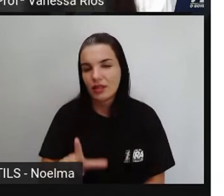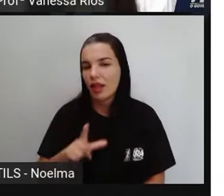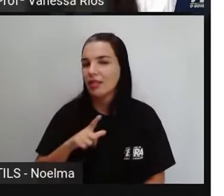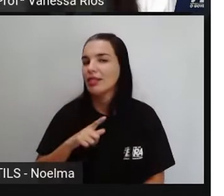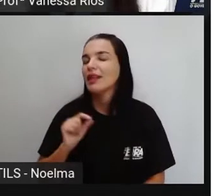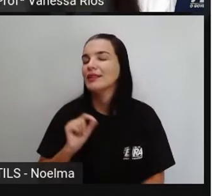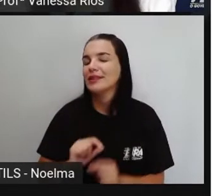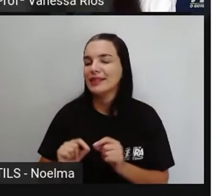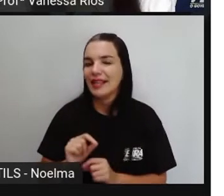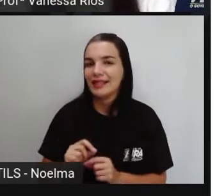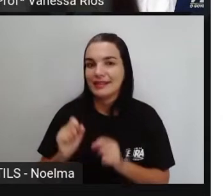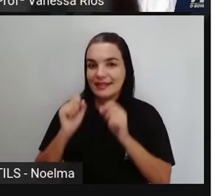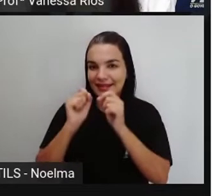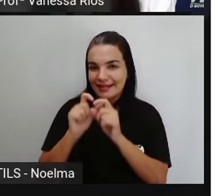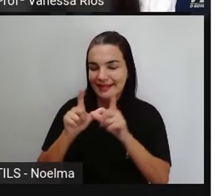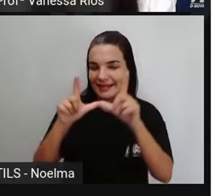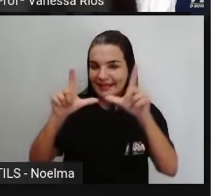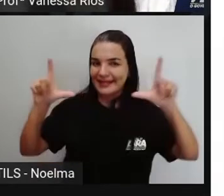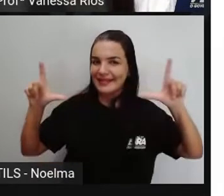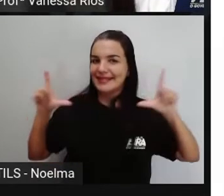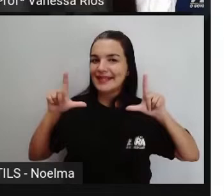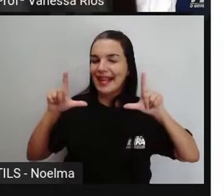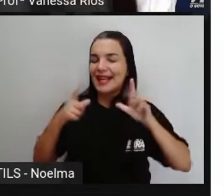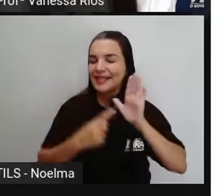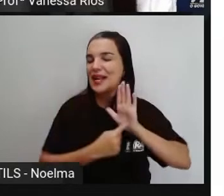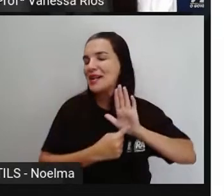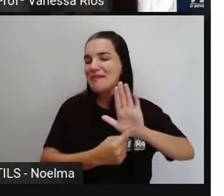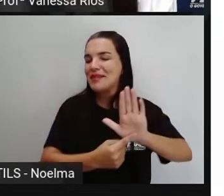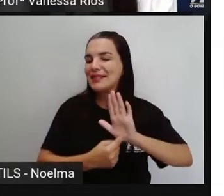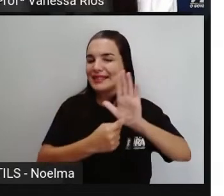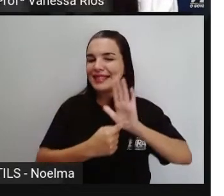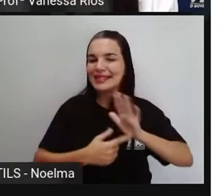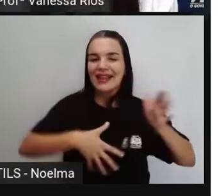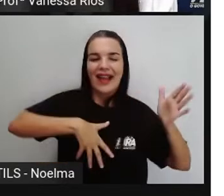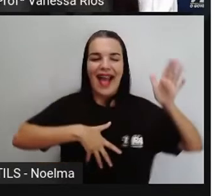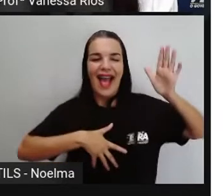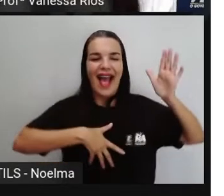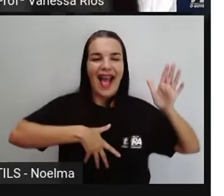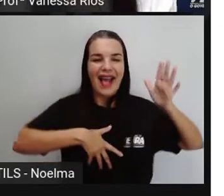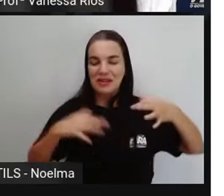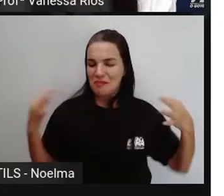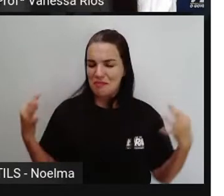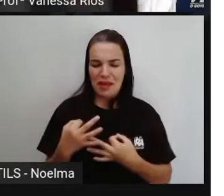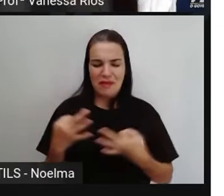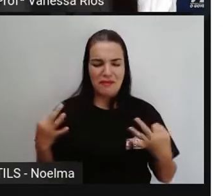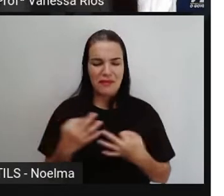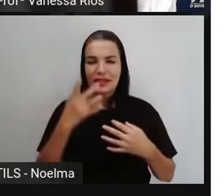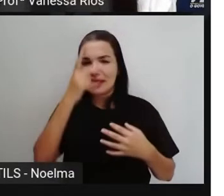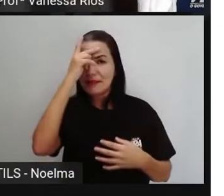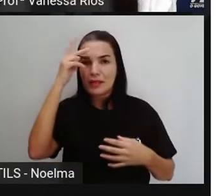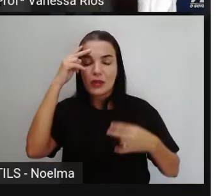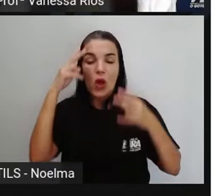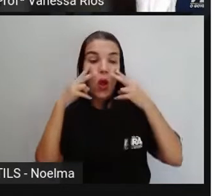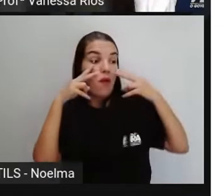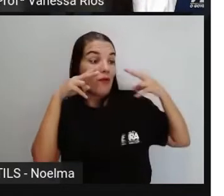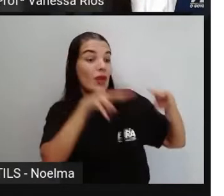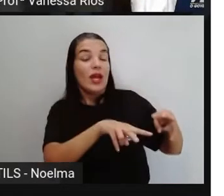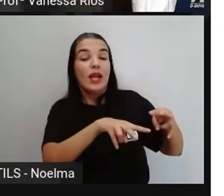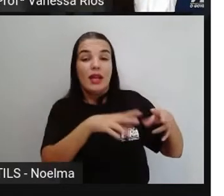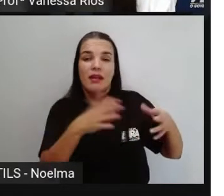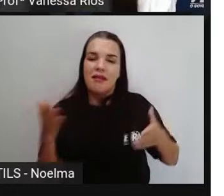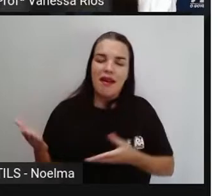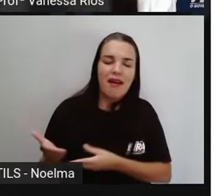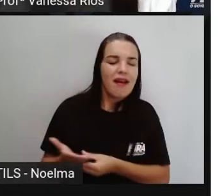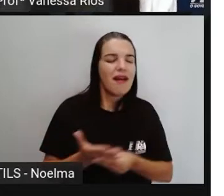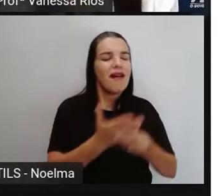suas apresentações, né, servindo inclusive de atração para ser assistida aí quando a quadrilha é